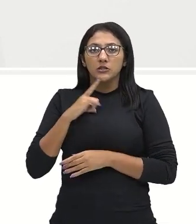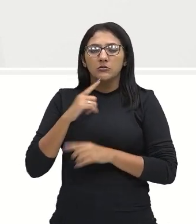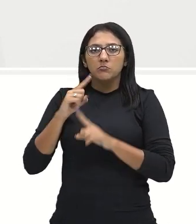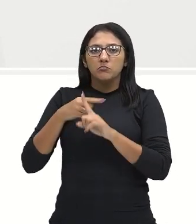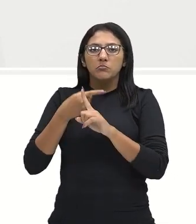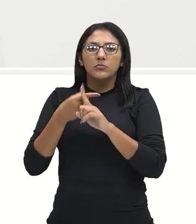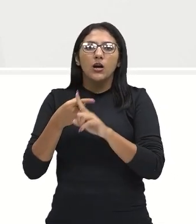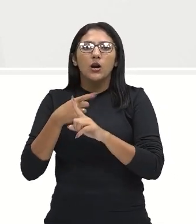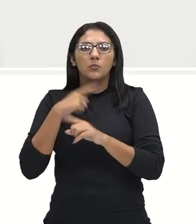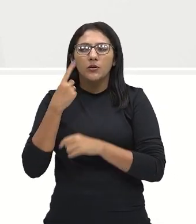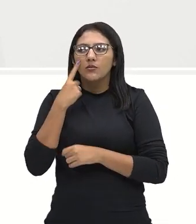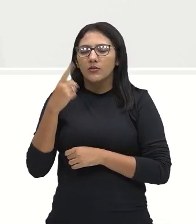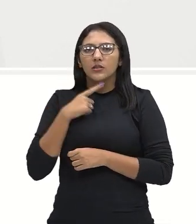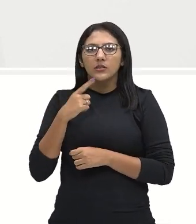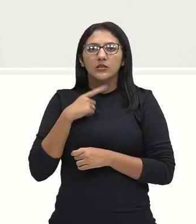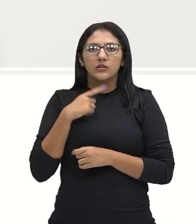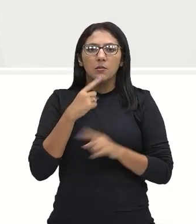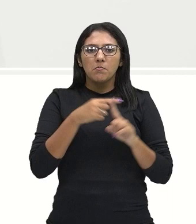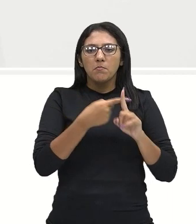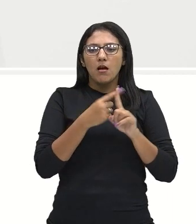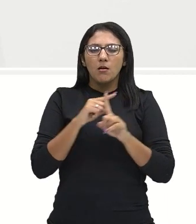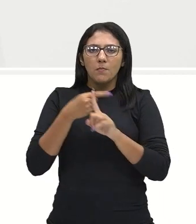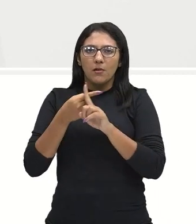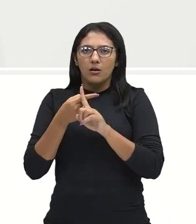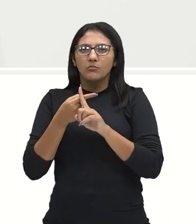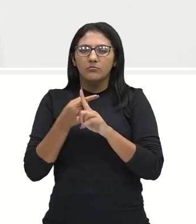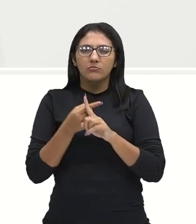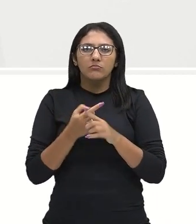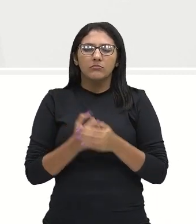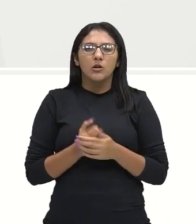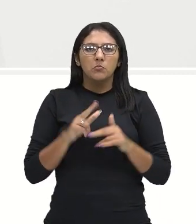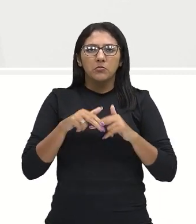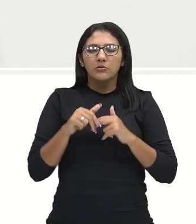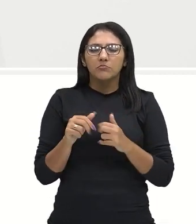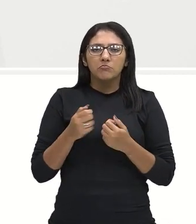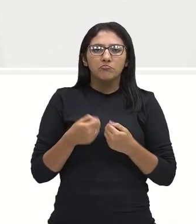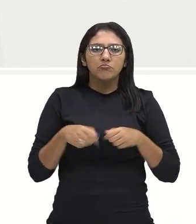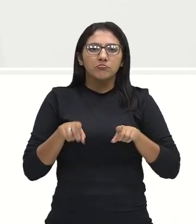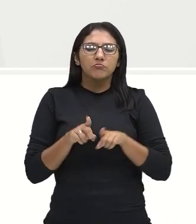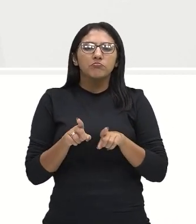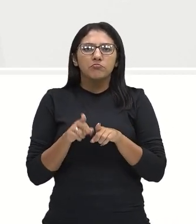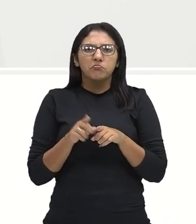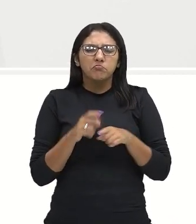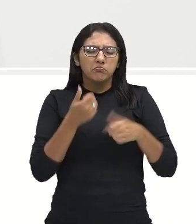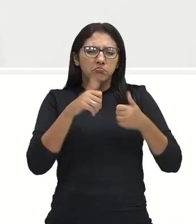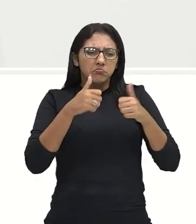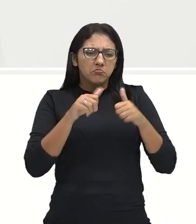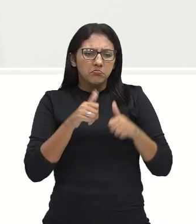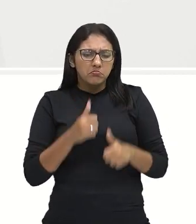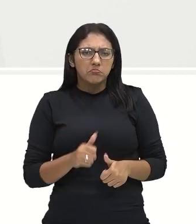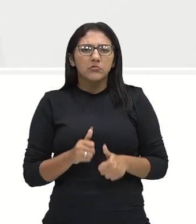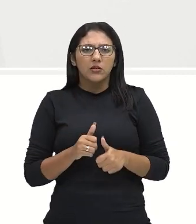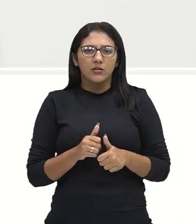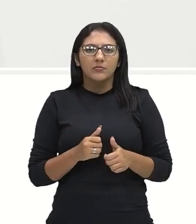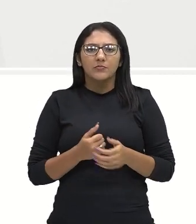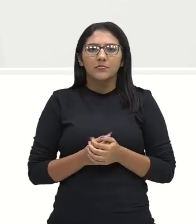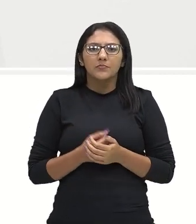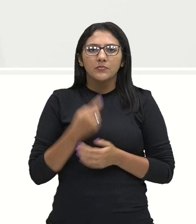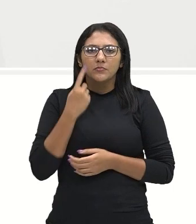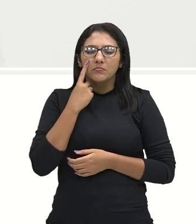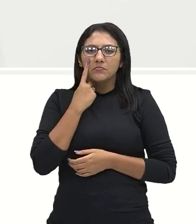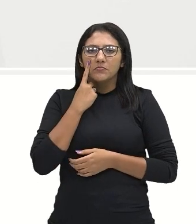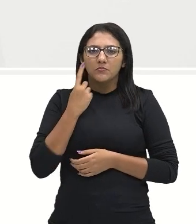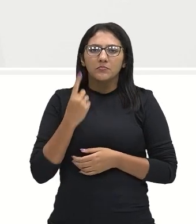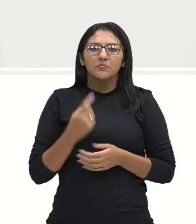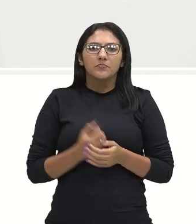dois números positivos, tá legal? Então, nem precisa a gente colocar mais 28, mas o professor vai colocar. A resposta aqui